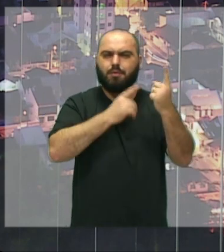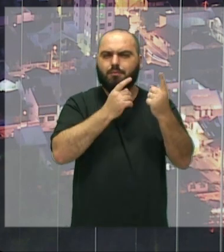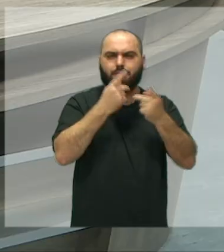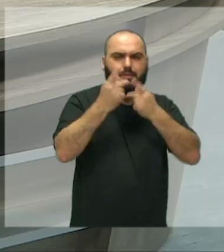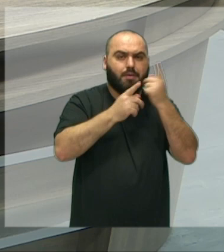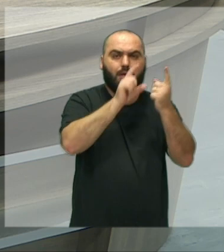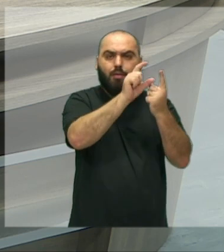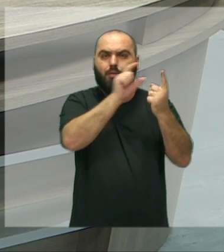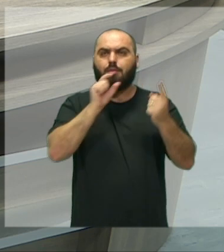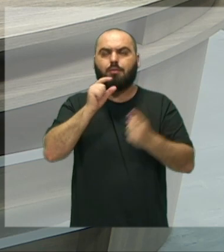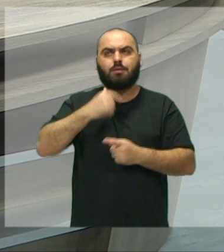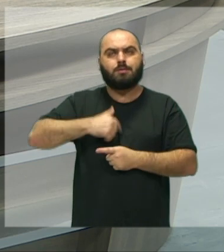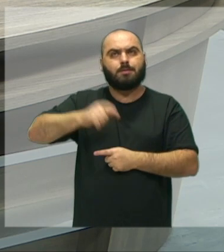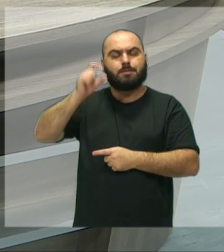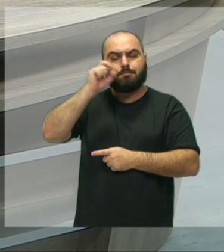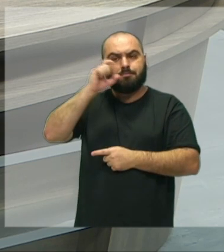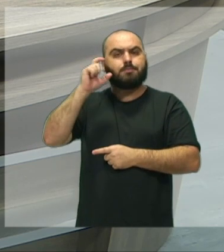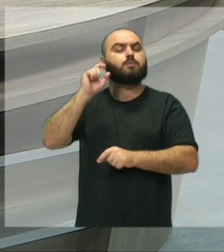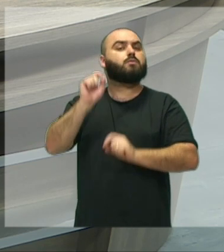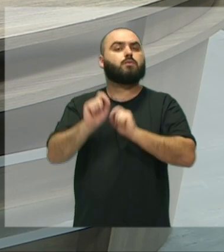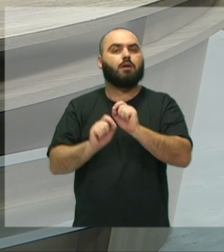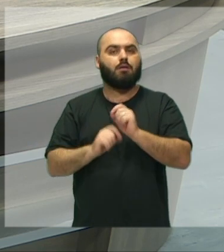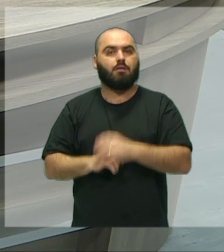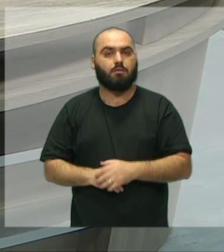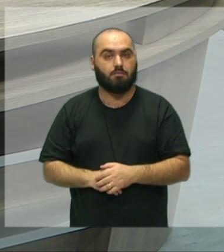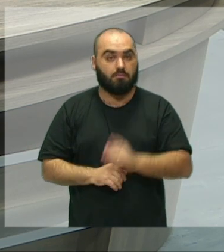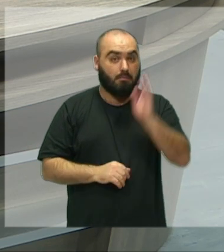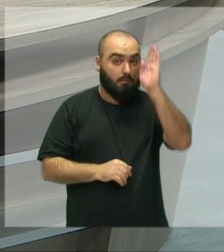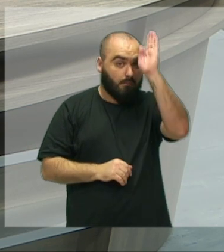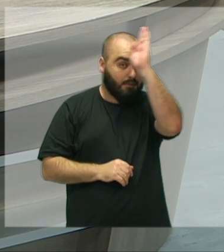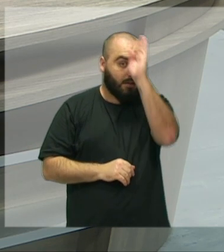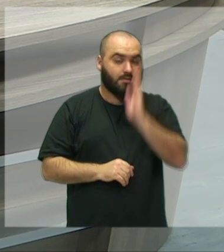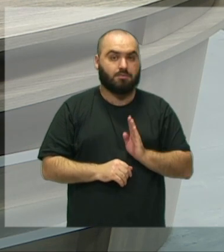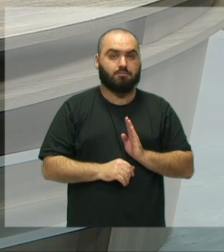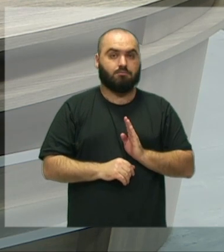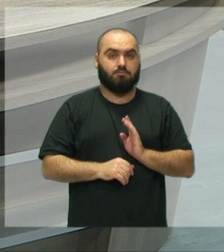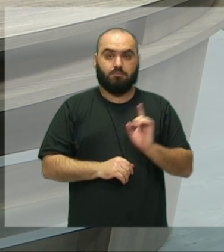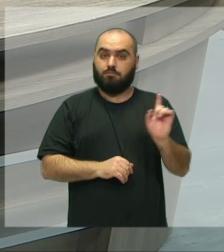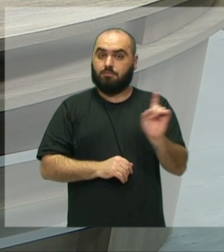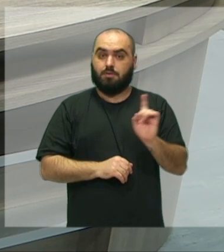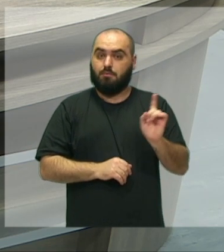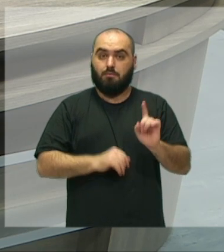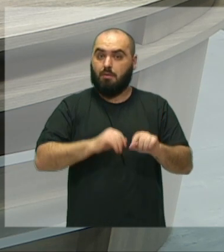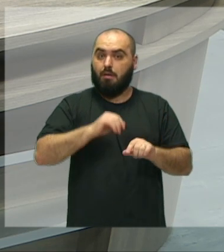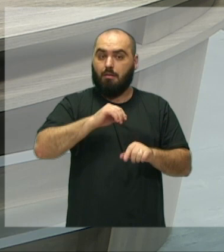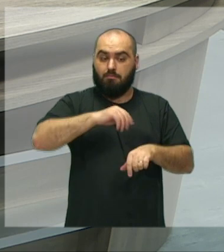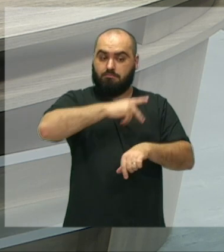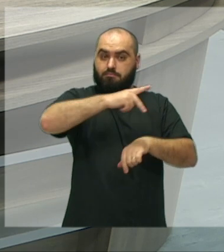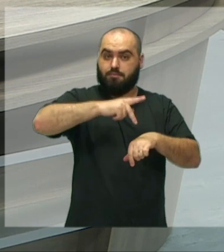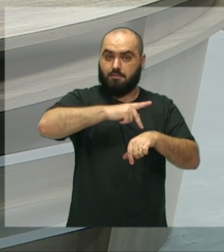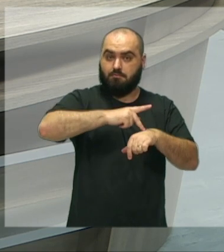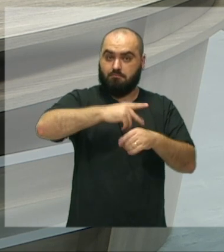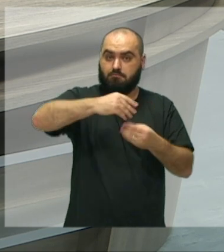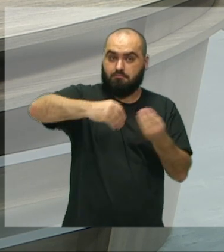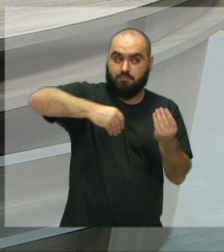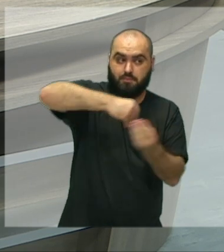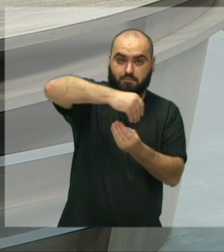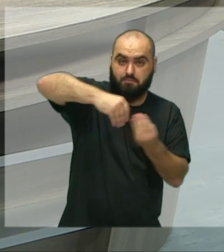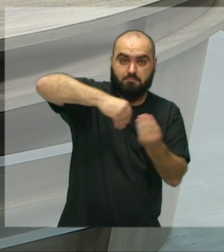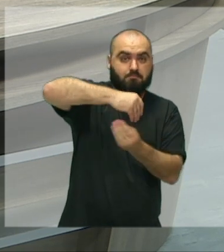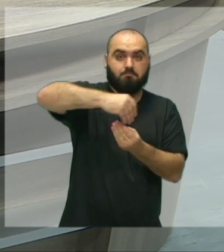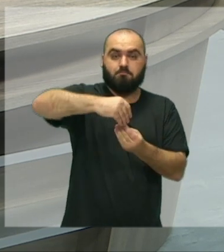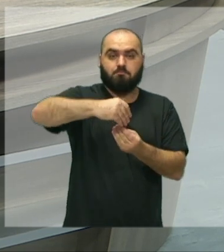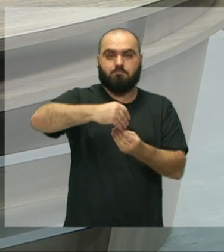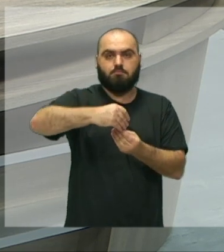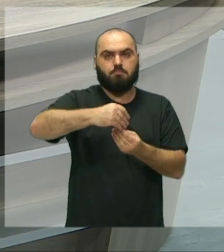me chamou muito a atenção, foi que o Brasil não é mais um país mestiço, né? Ou talvez nunca tenha sido,